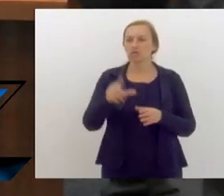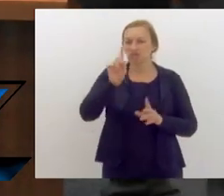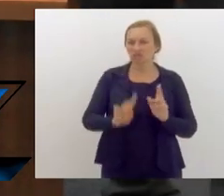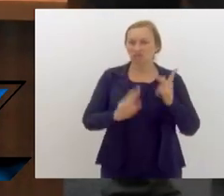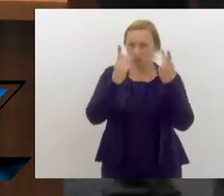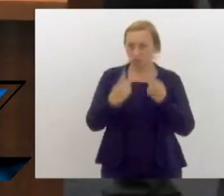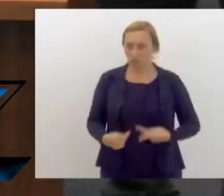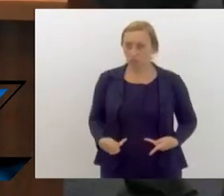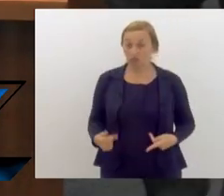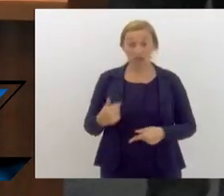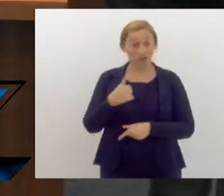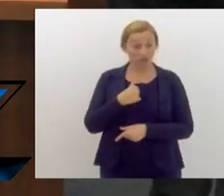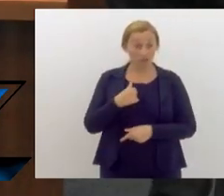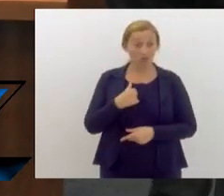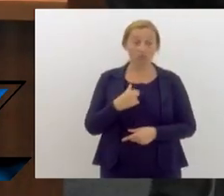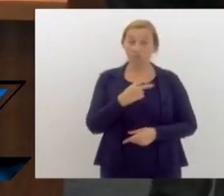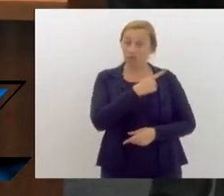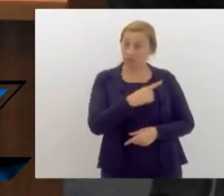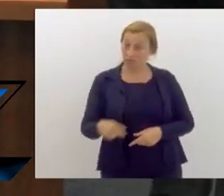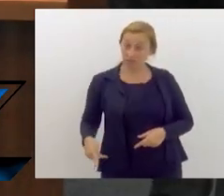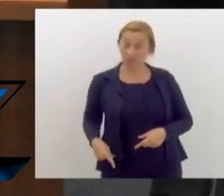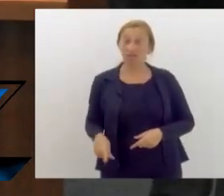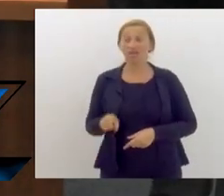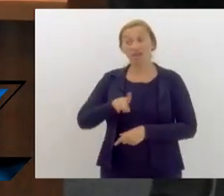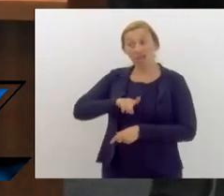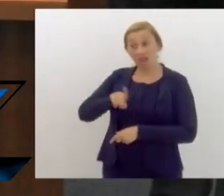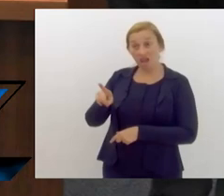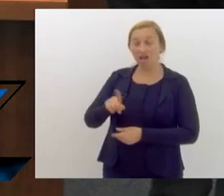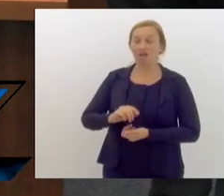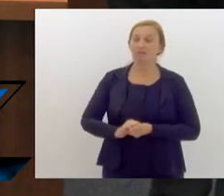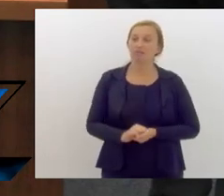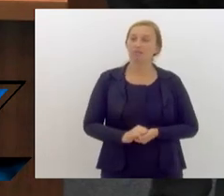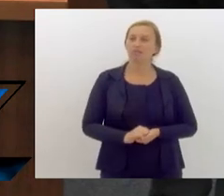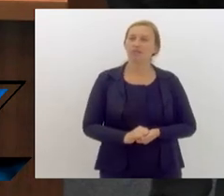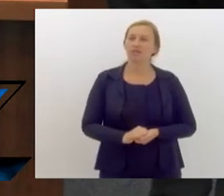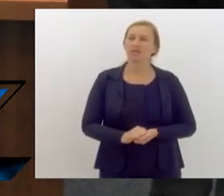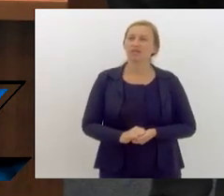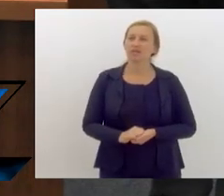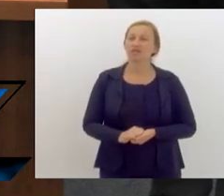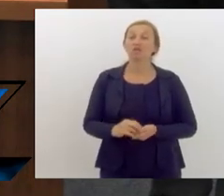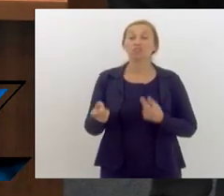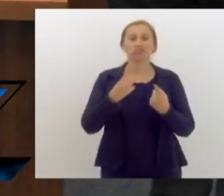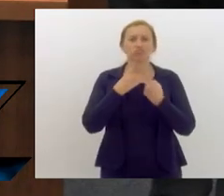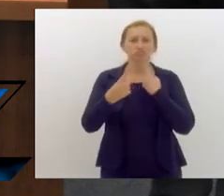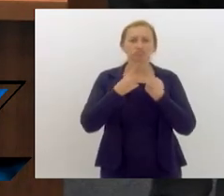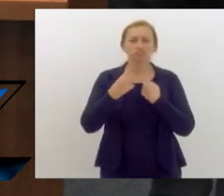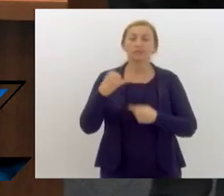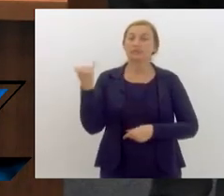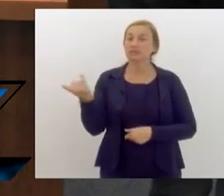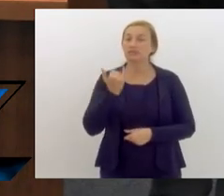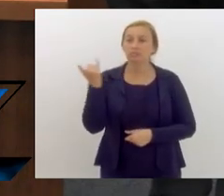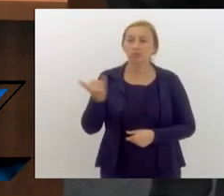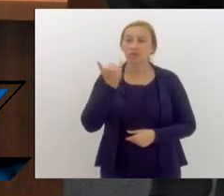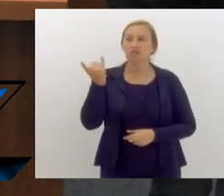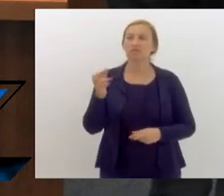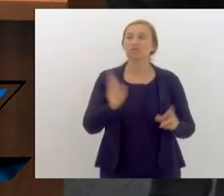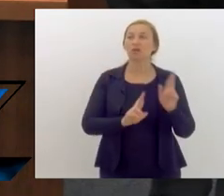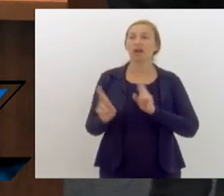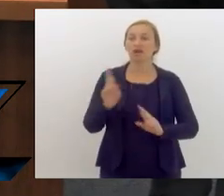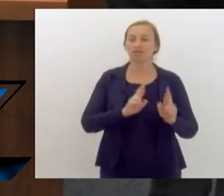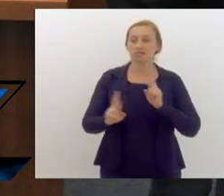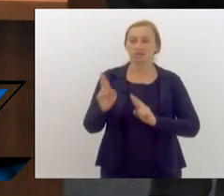Direitos Humanos enquanto eu presidia e ali é estabelecemos um debate muito importante com relação